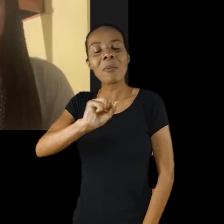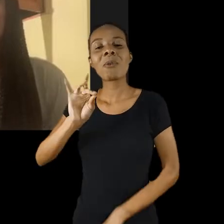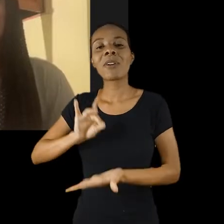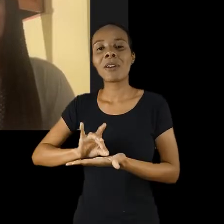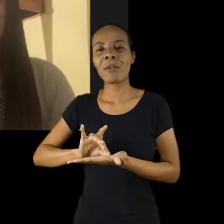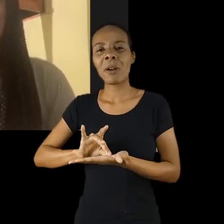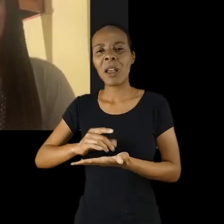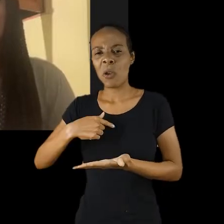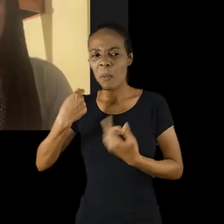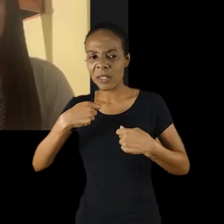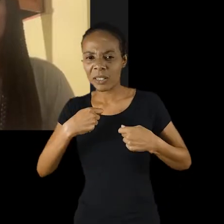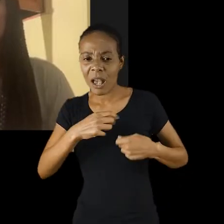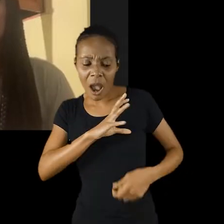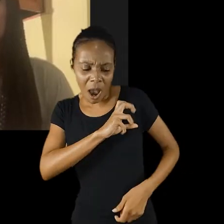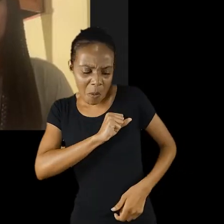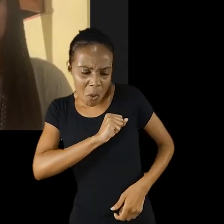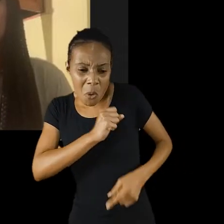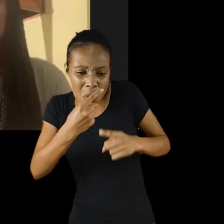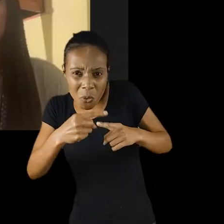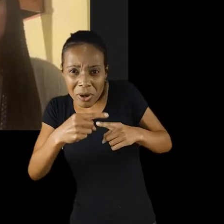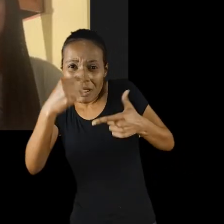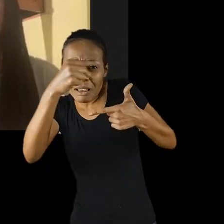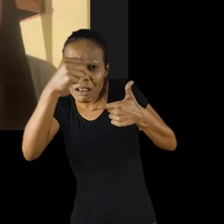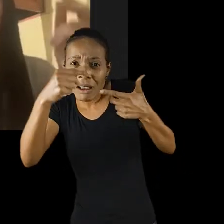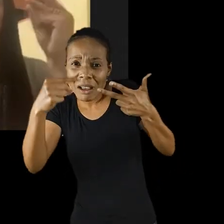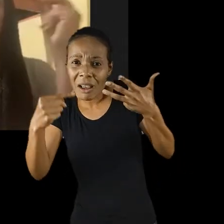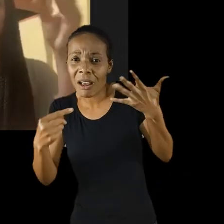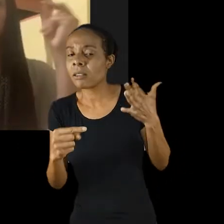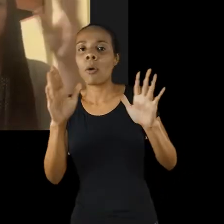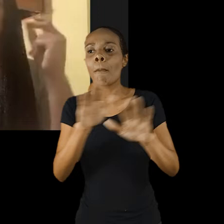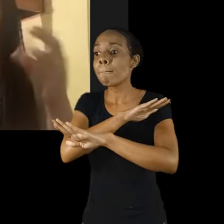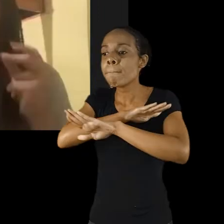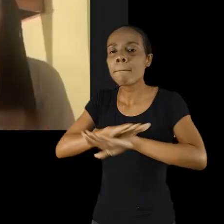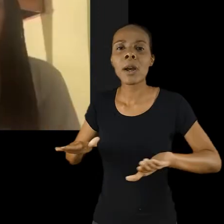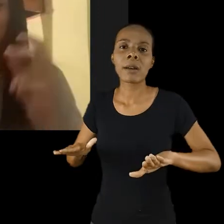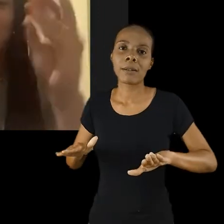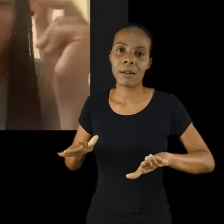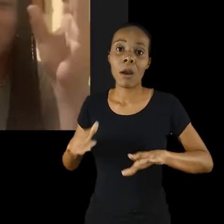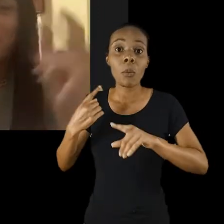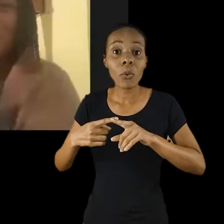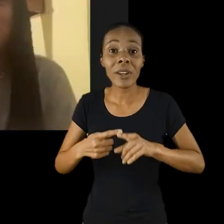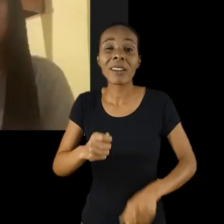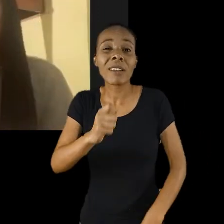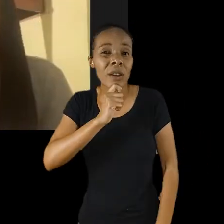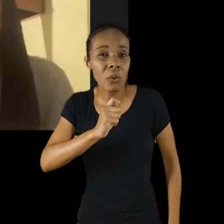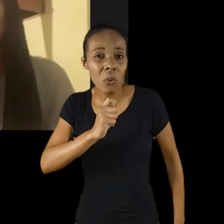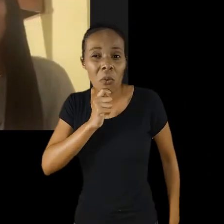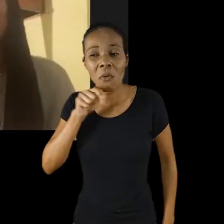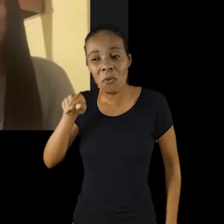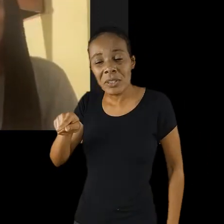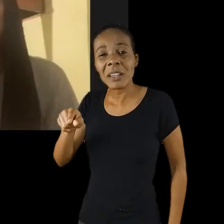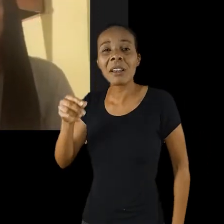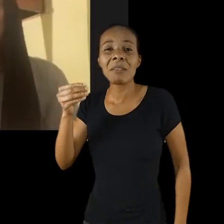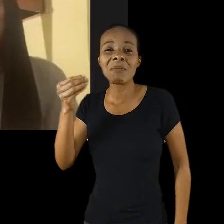para o outro, para que o outro entenda e te valorize. Para com isso. Porque enquanto você ficar fazendo